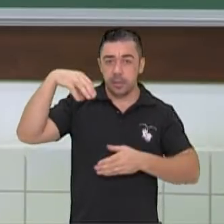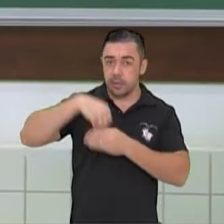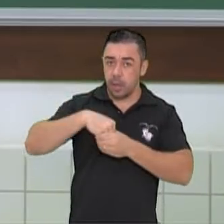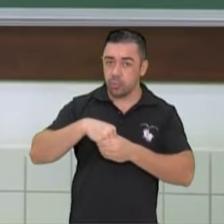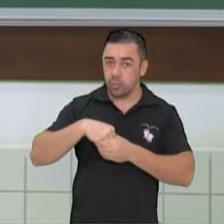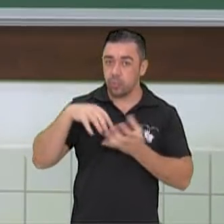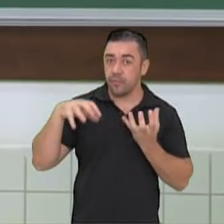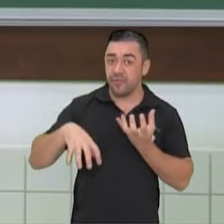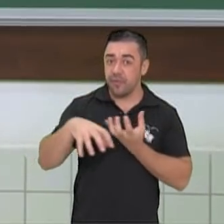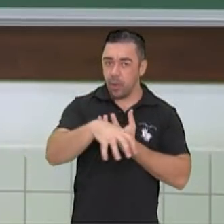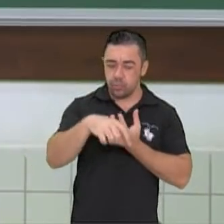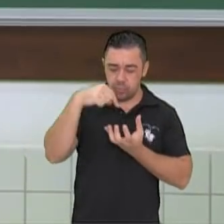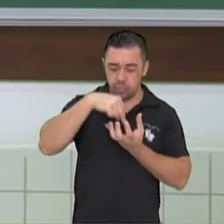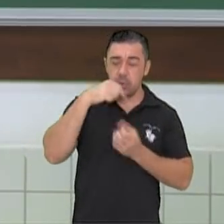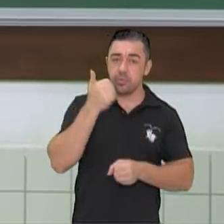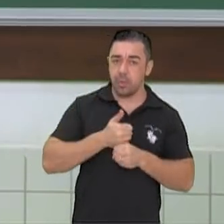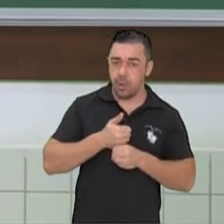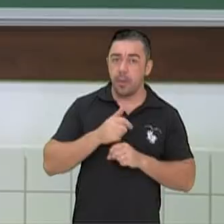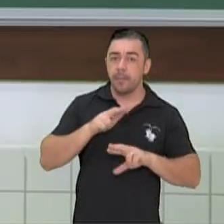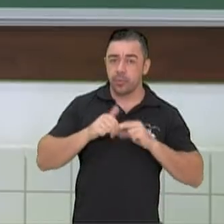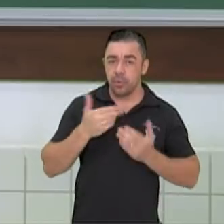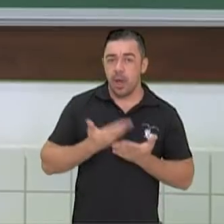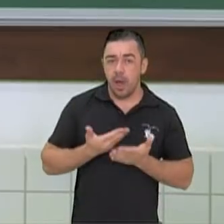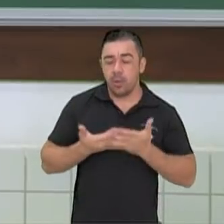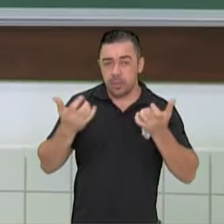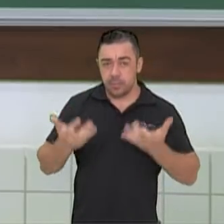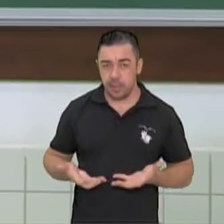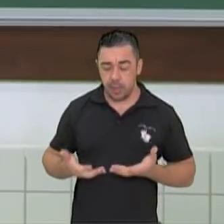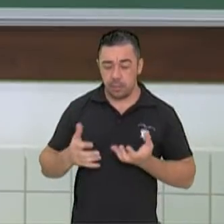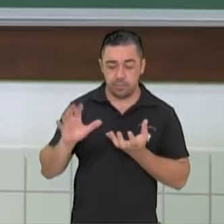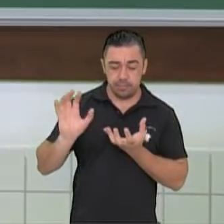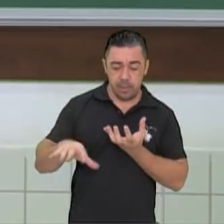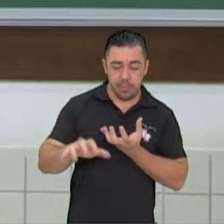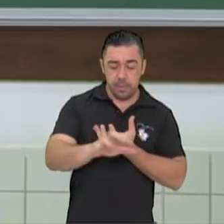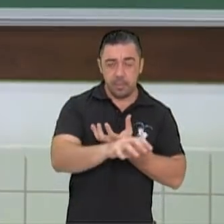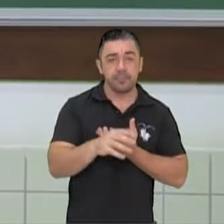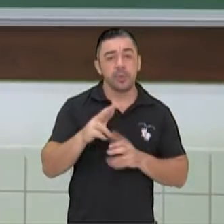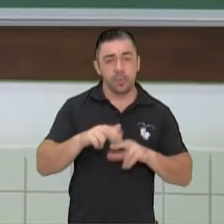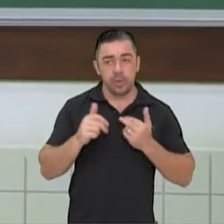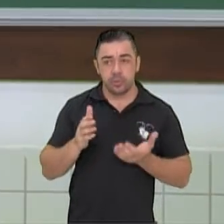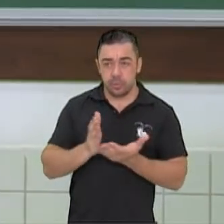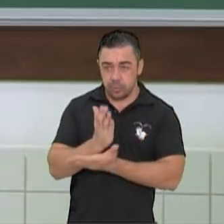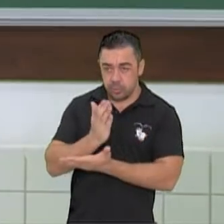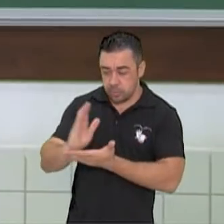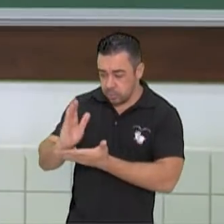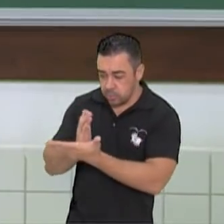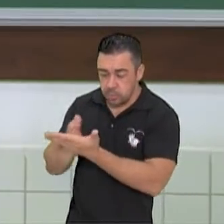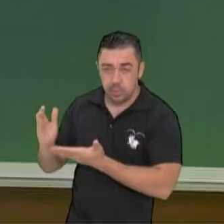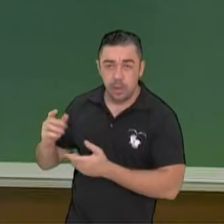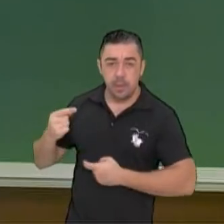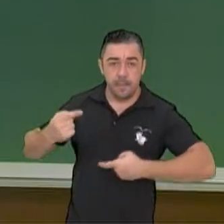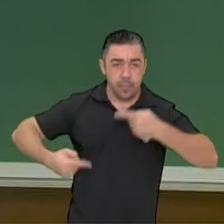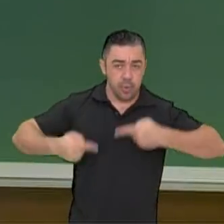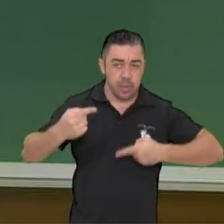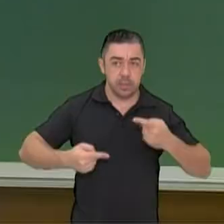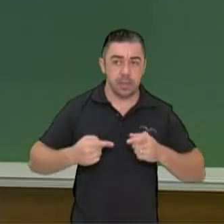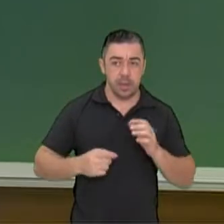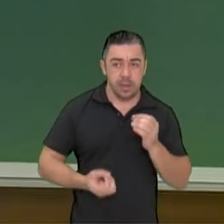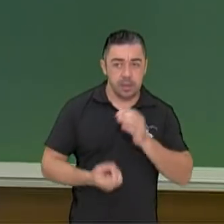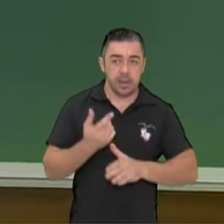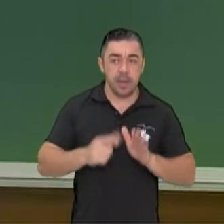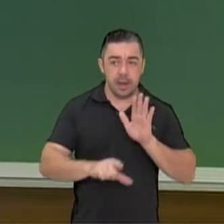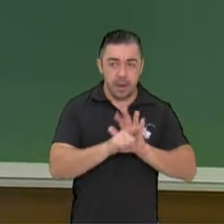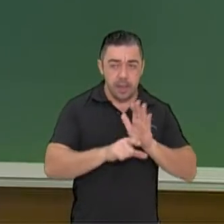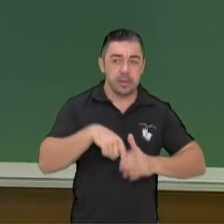seu feudo. Por isso que na aula passada comentamos sobre a descentralização política. Lá ele cria leis, ele desenvolve,